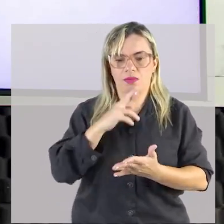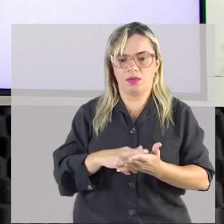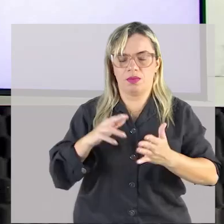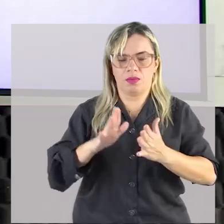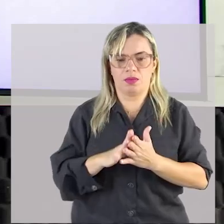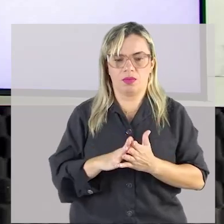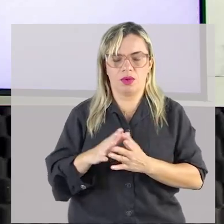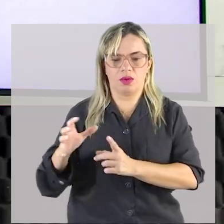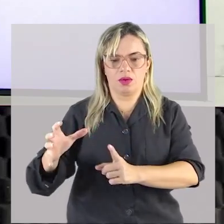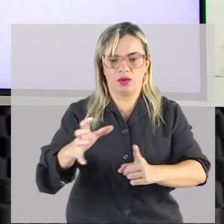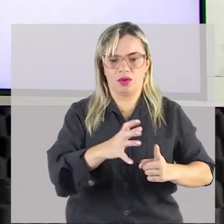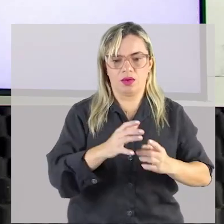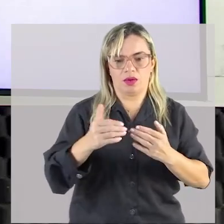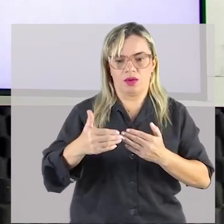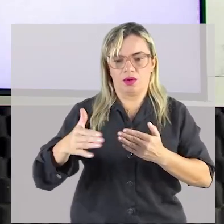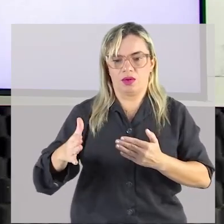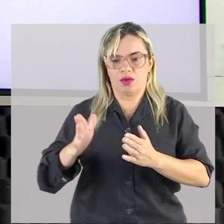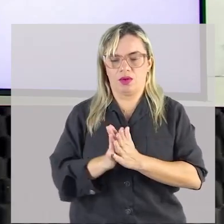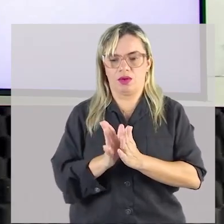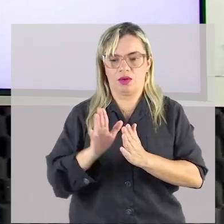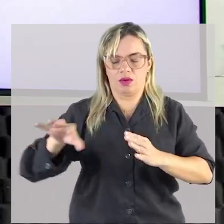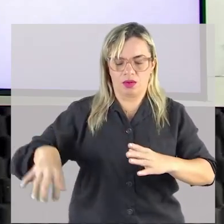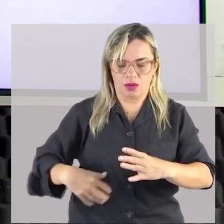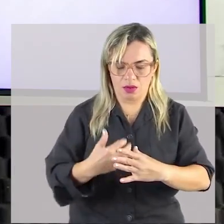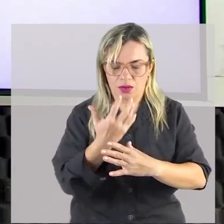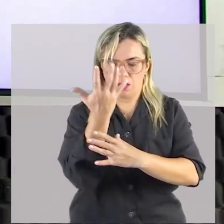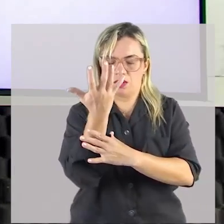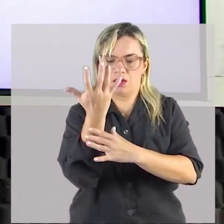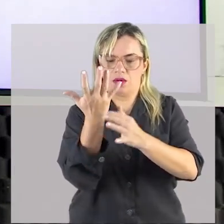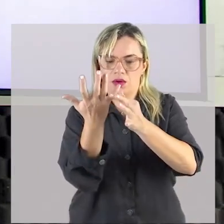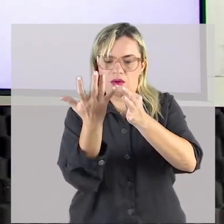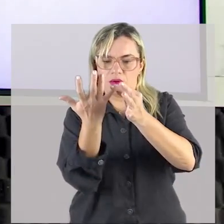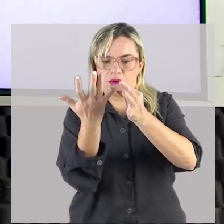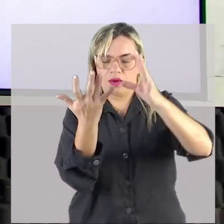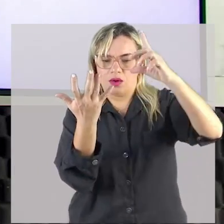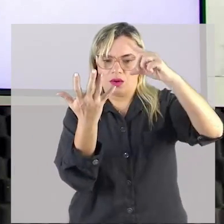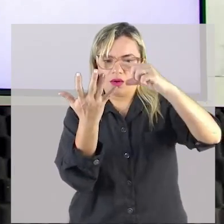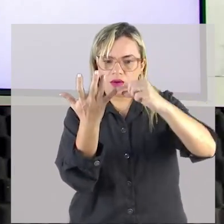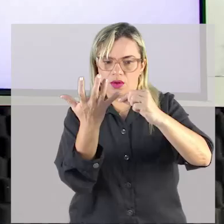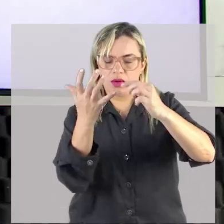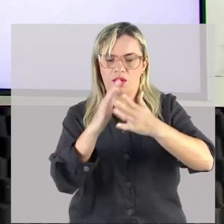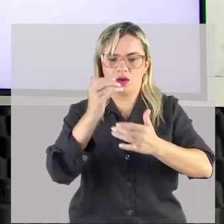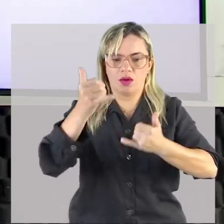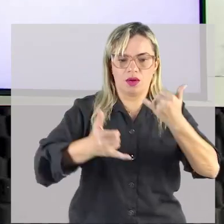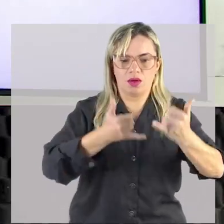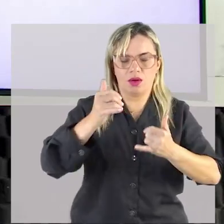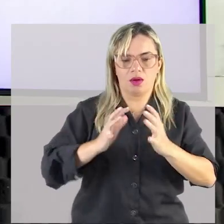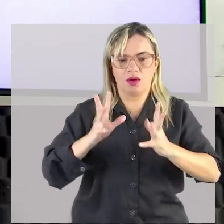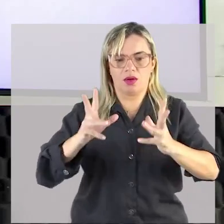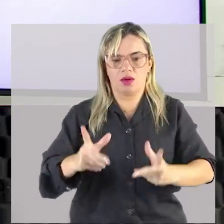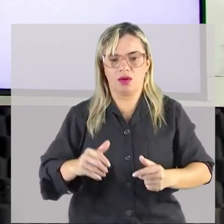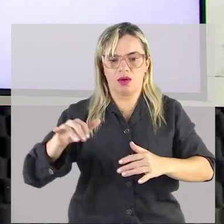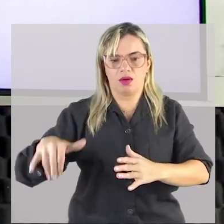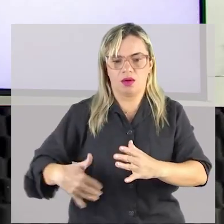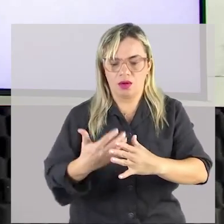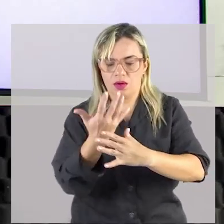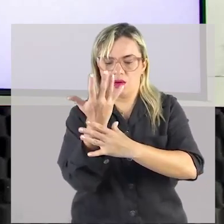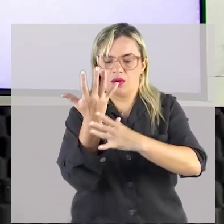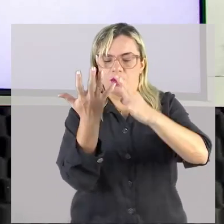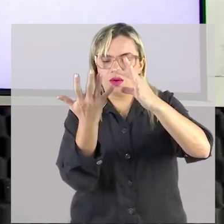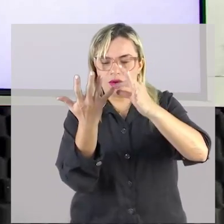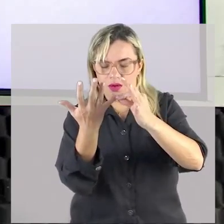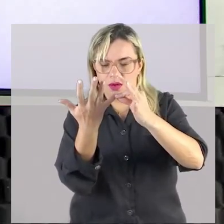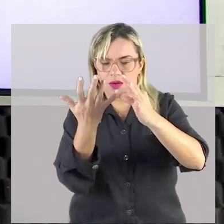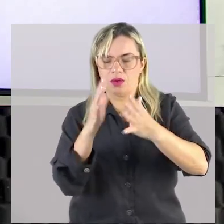estímulos externos, fechando seus folíolos quando tocadas. Então, aquela plantinha que todo mundo gosta de brincar com ela. Tocou nela, ela fecha,